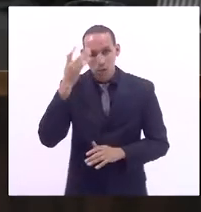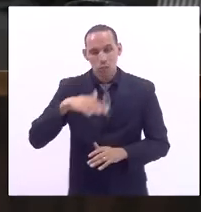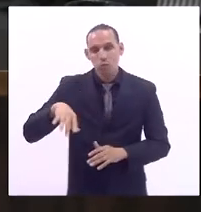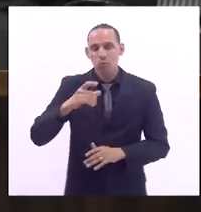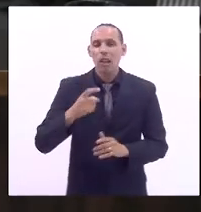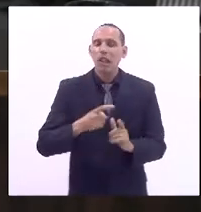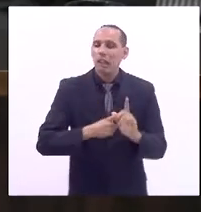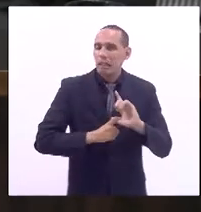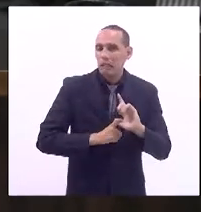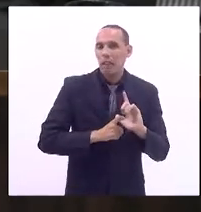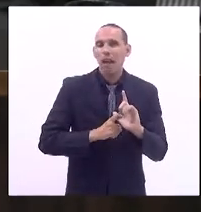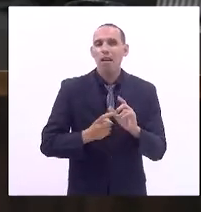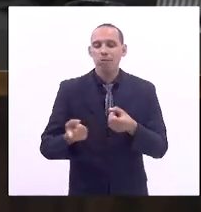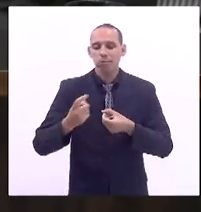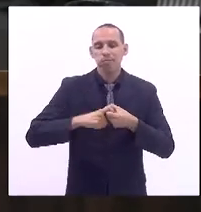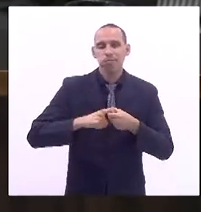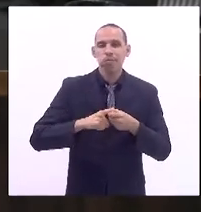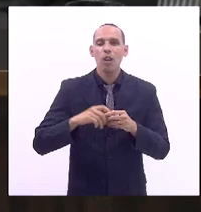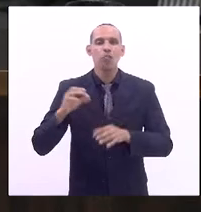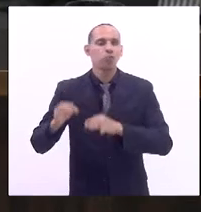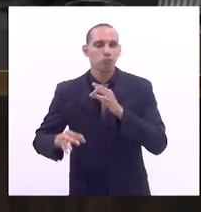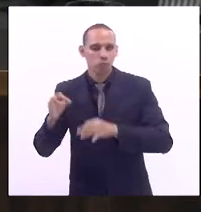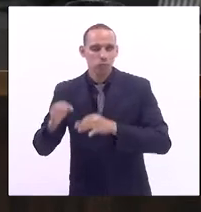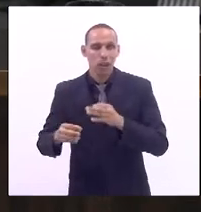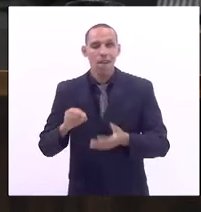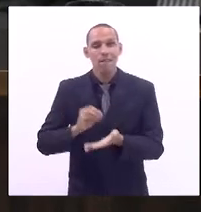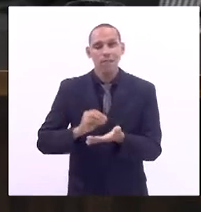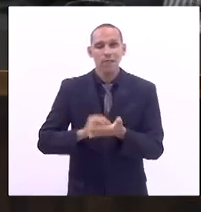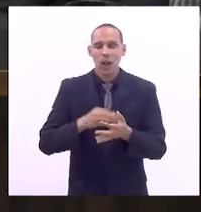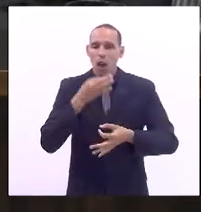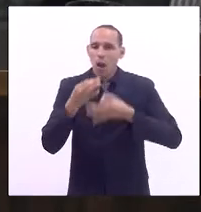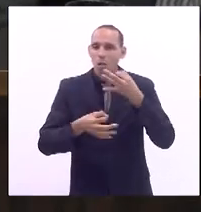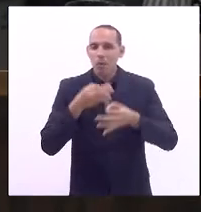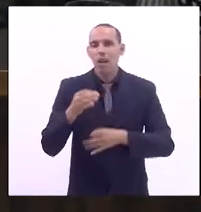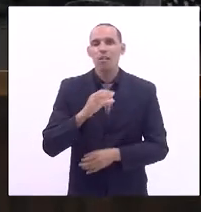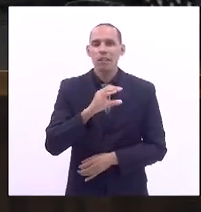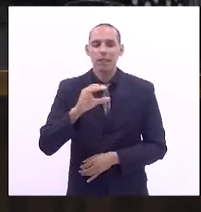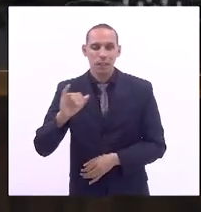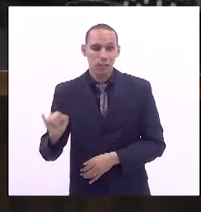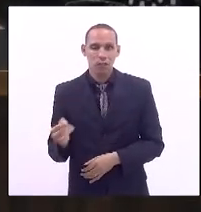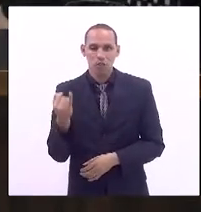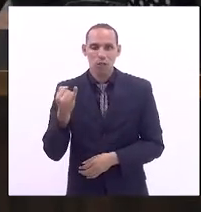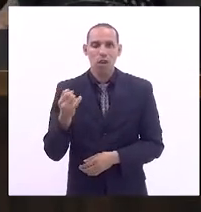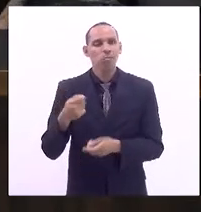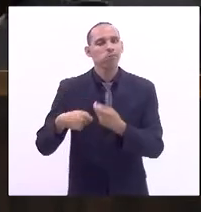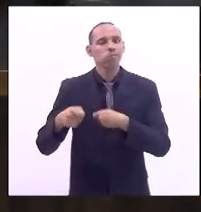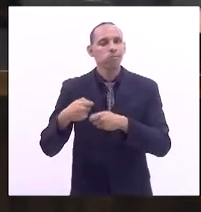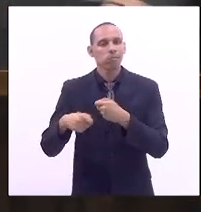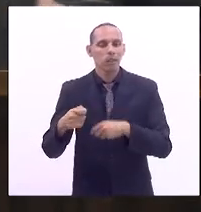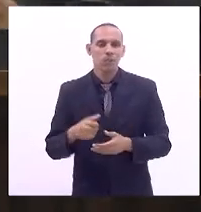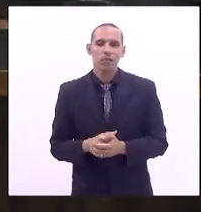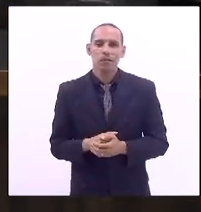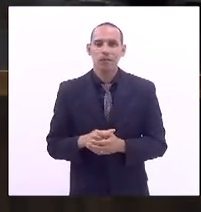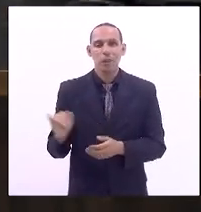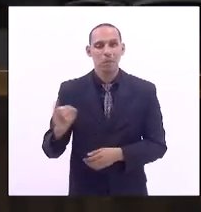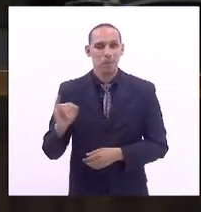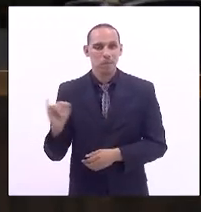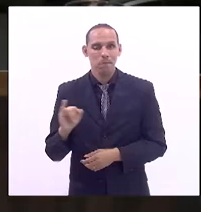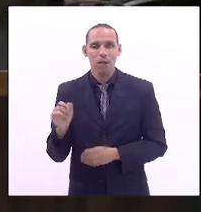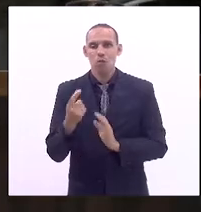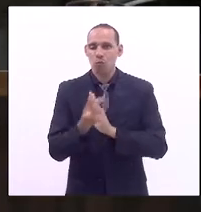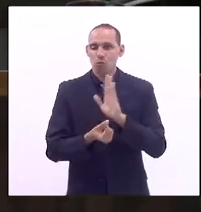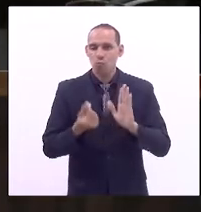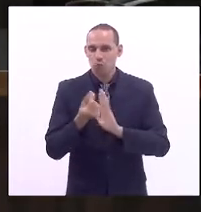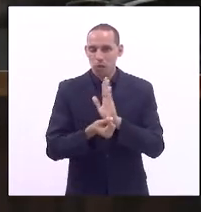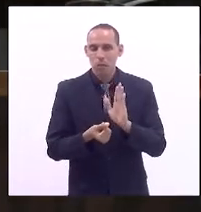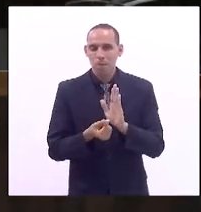e dá outras providências pendentes de pareceres das comissões de condição Justiça economia tributação